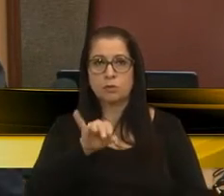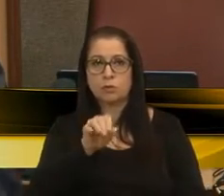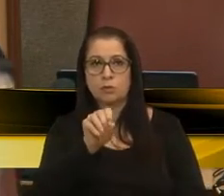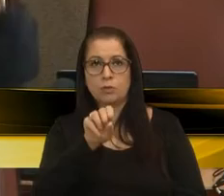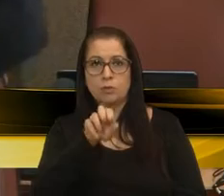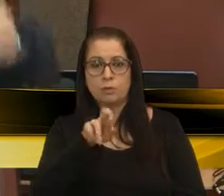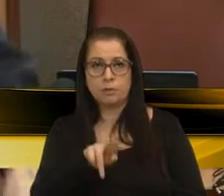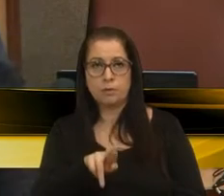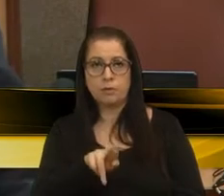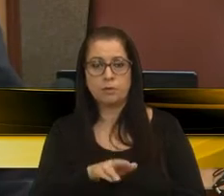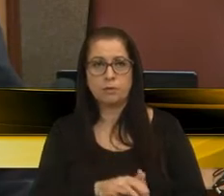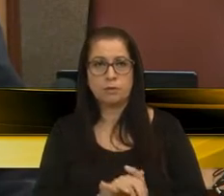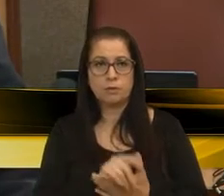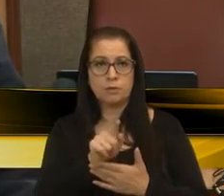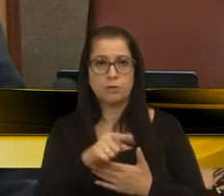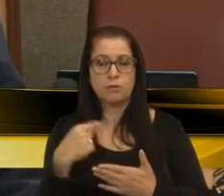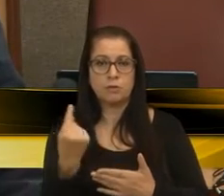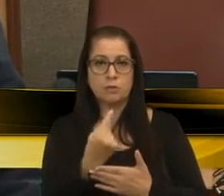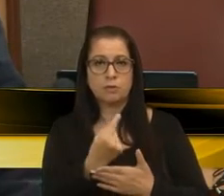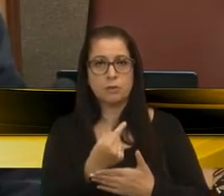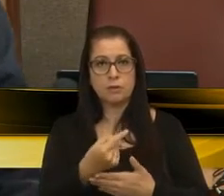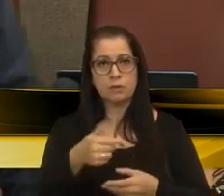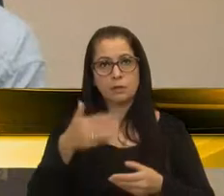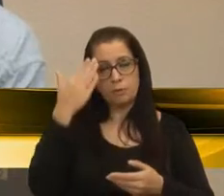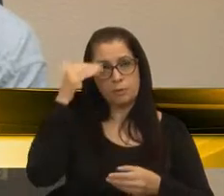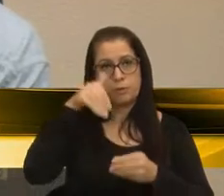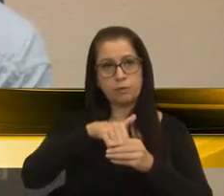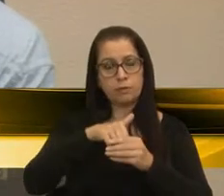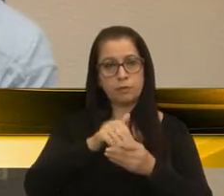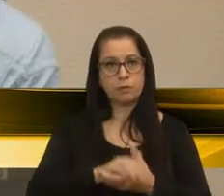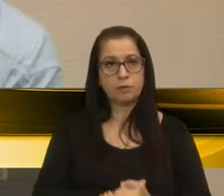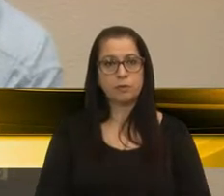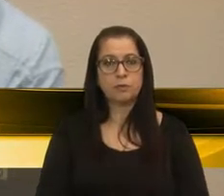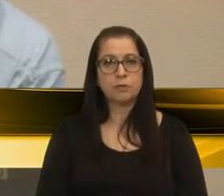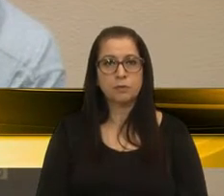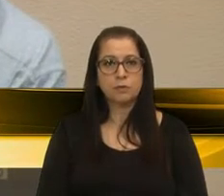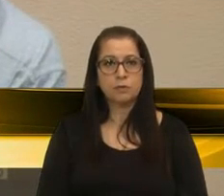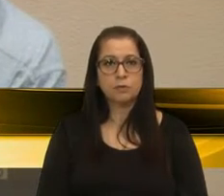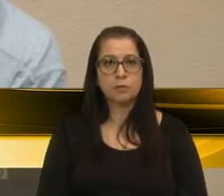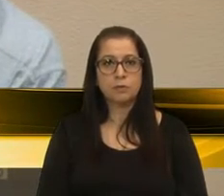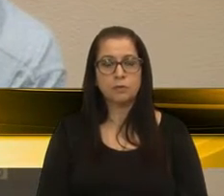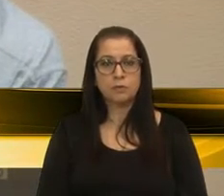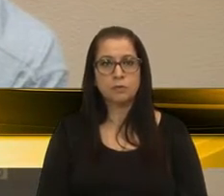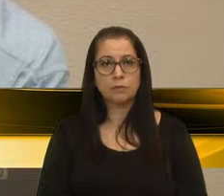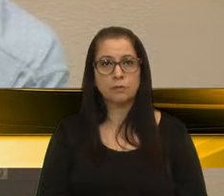Boeira. Confortemos a sua família com este voto. Obrigado, presidente. Ok. Nós temos que